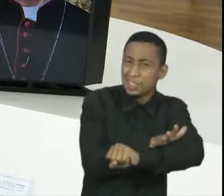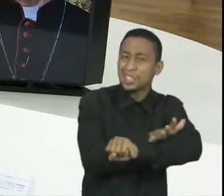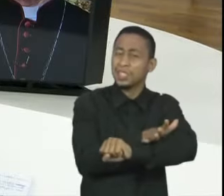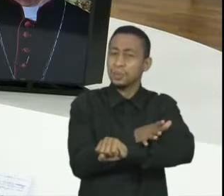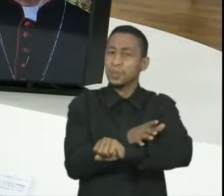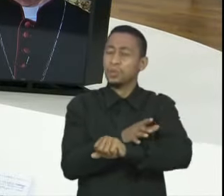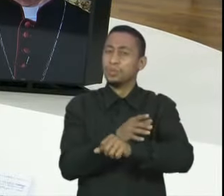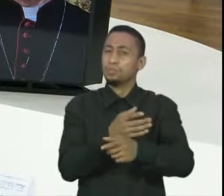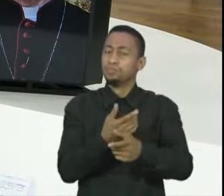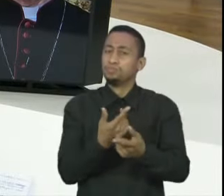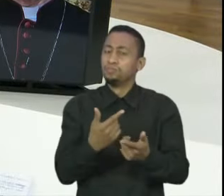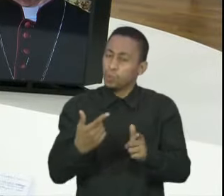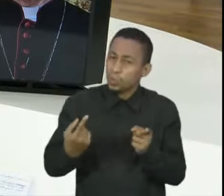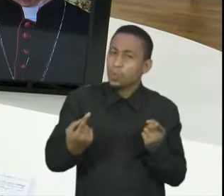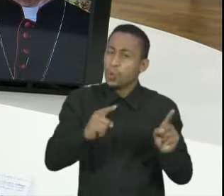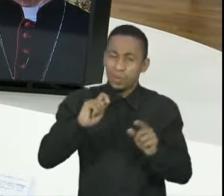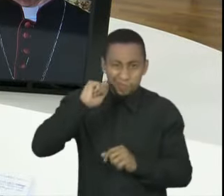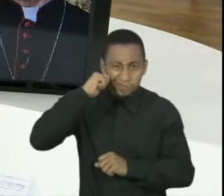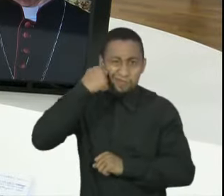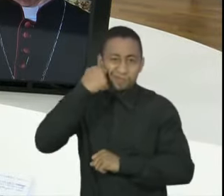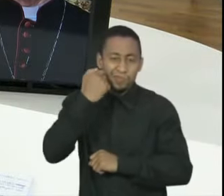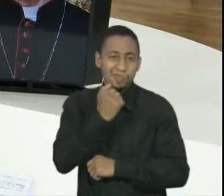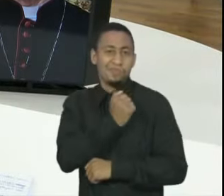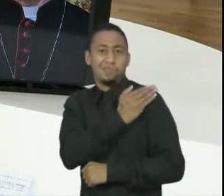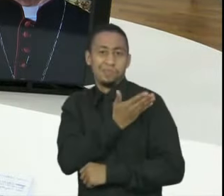luta contra o racismo